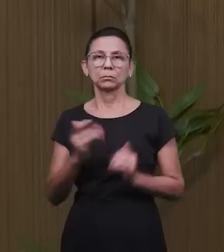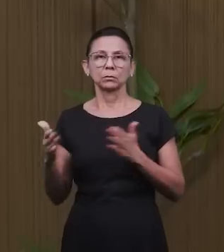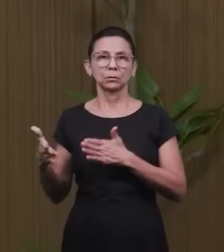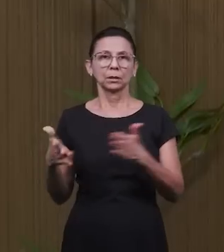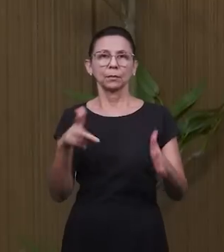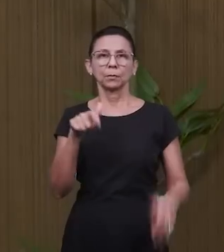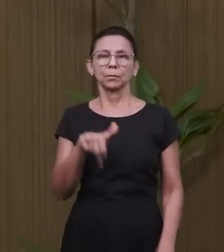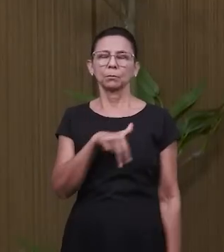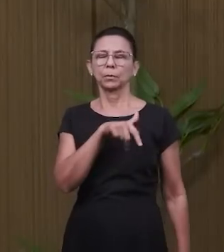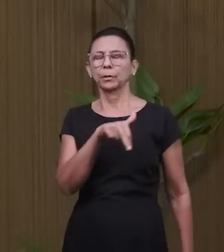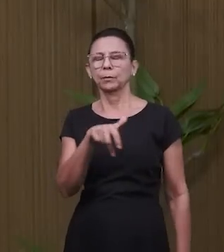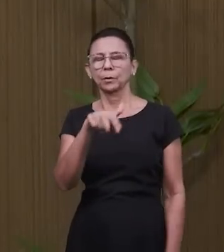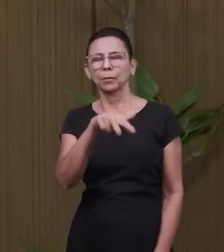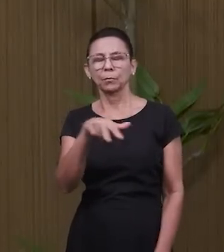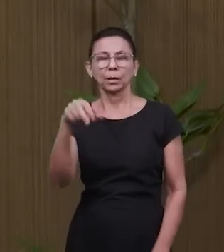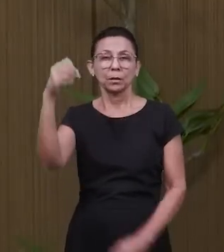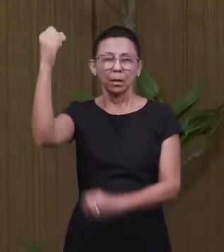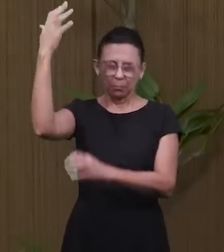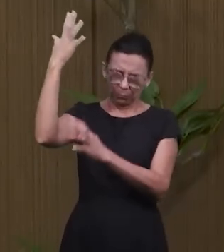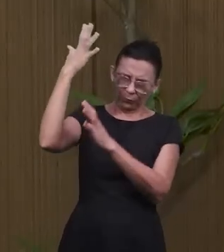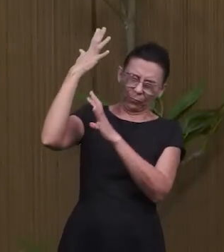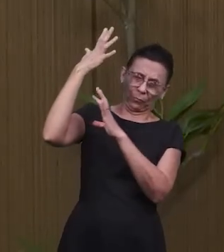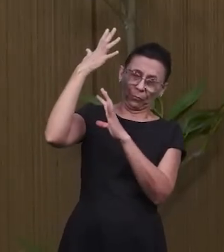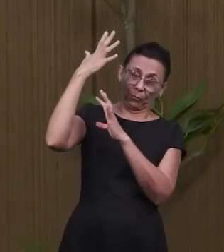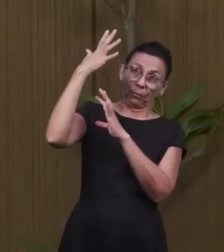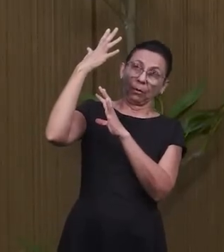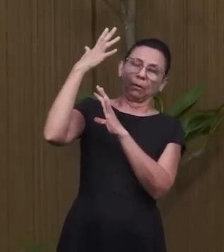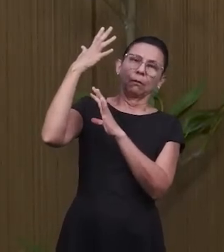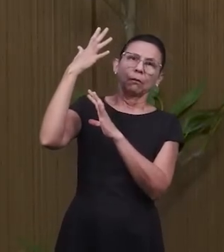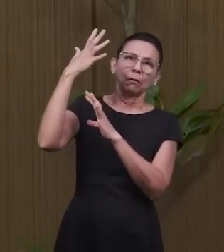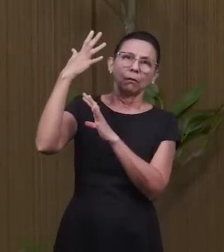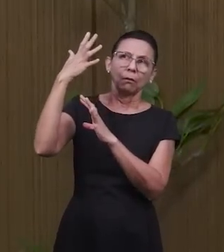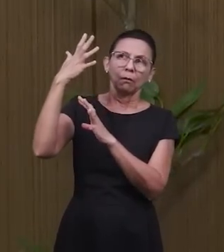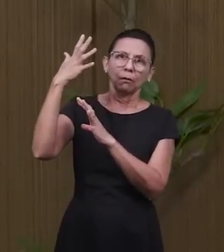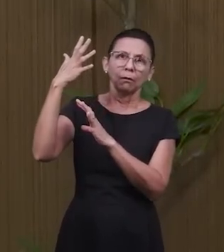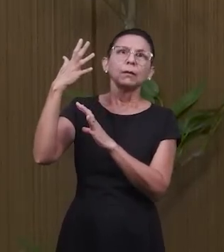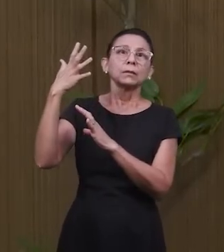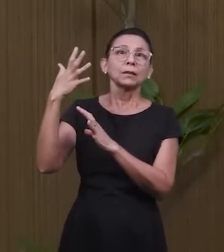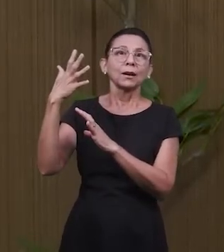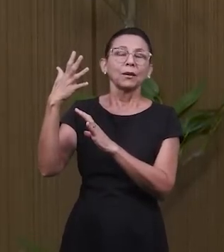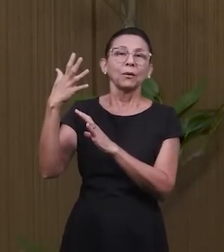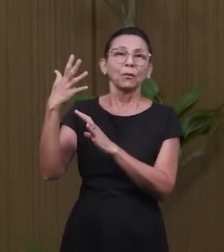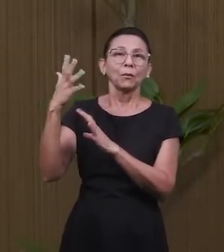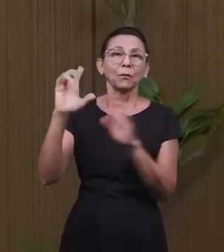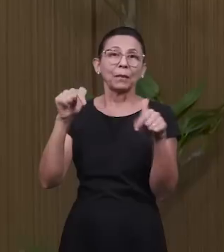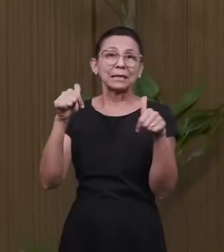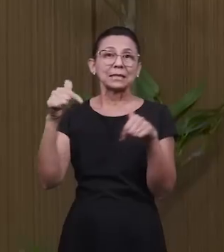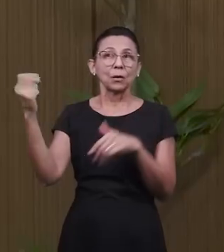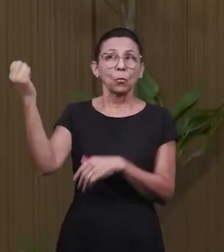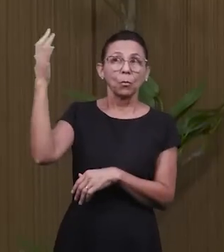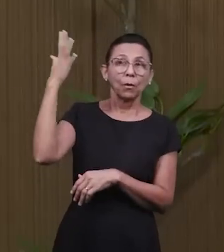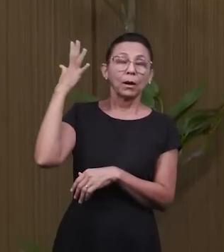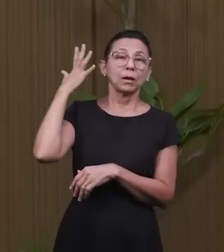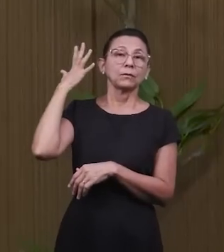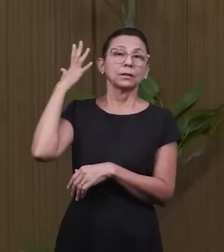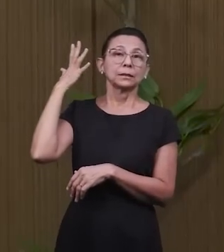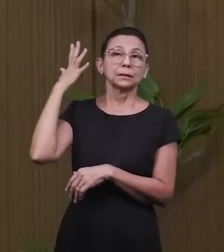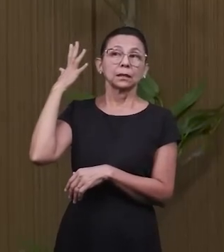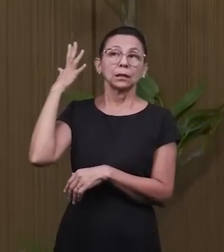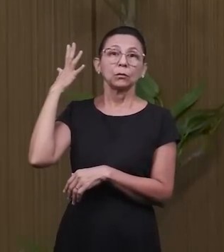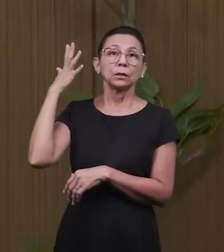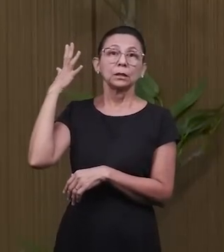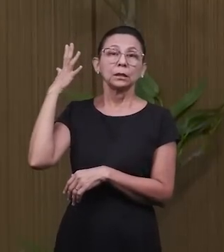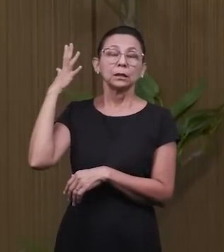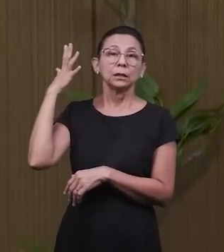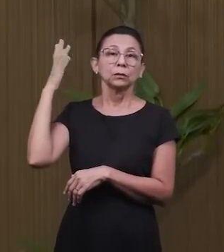Mas ele ouviu ali a voz do Senhor. Mas você vai ver em diversos momentos da vida de Paulo, ele ouvindo a voz